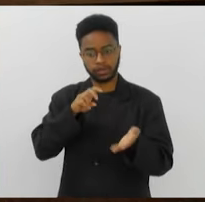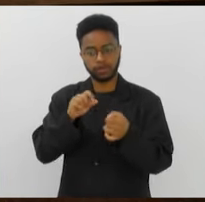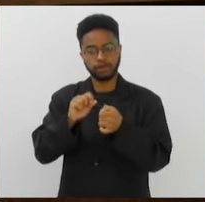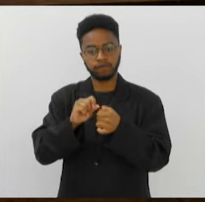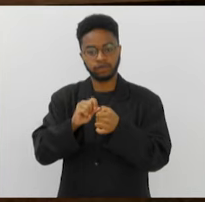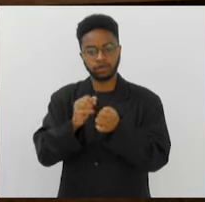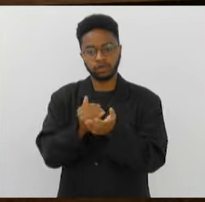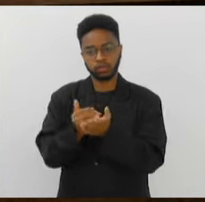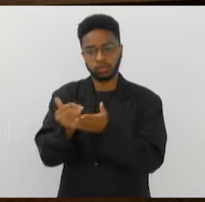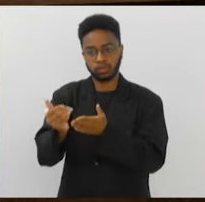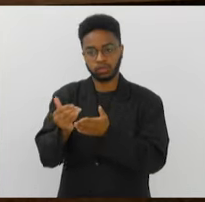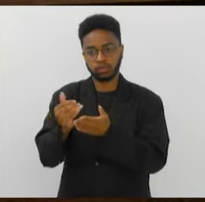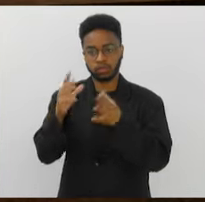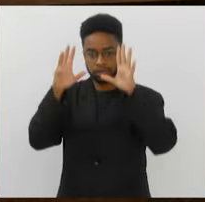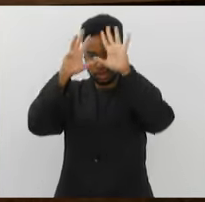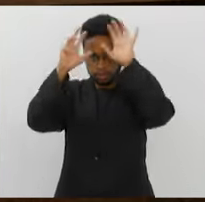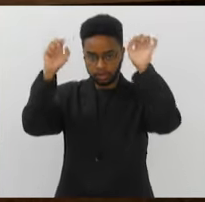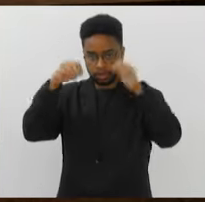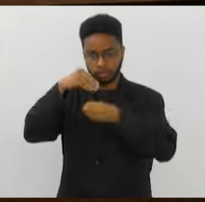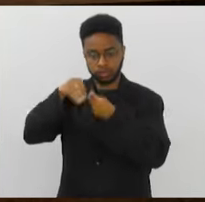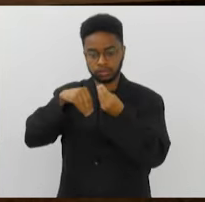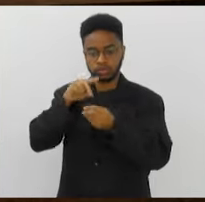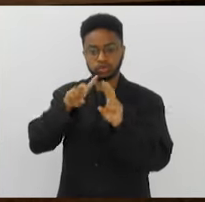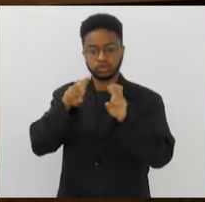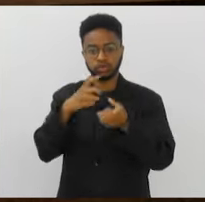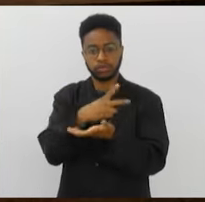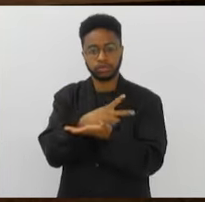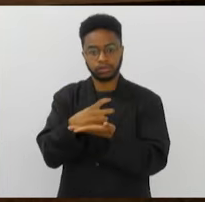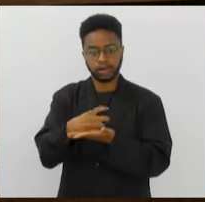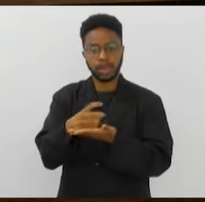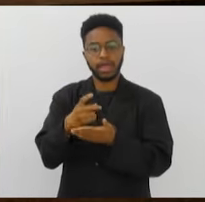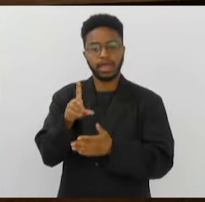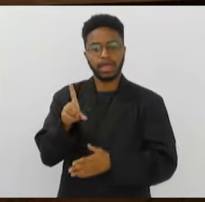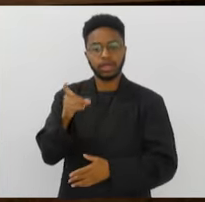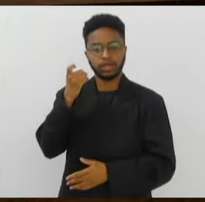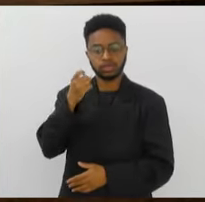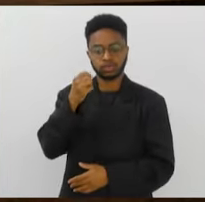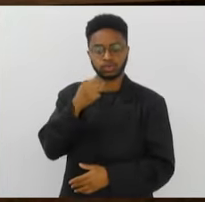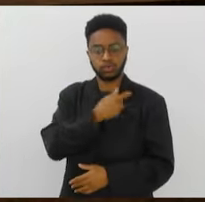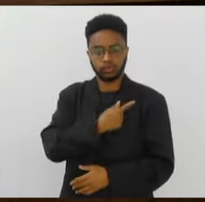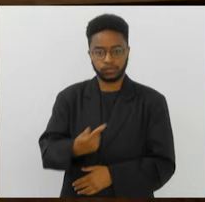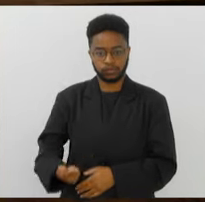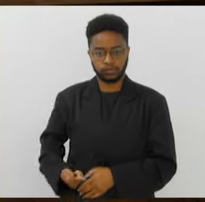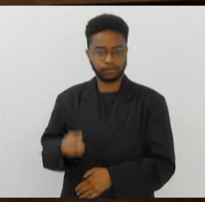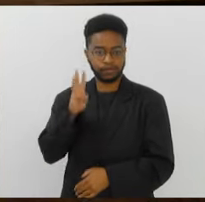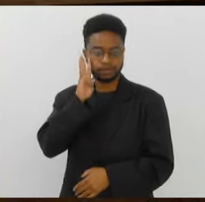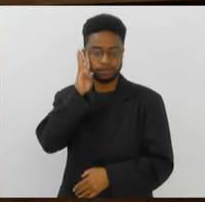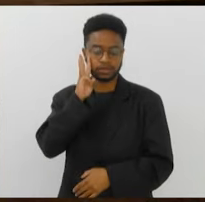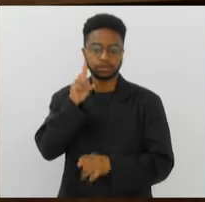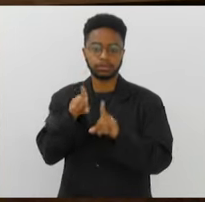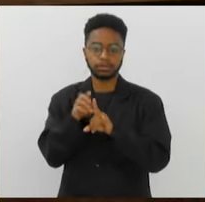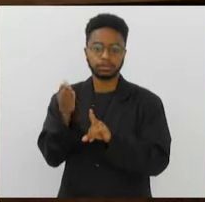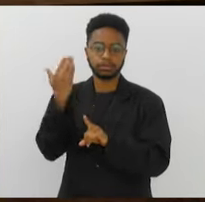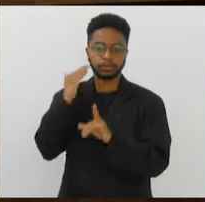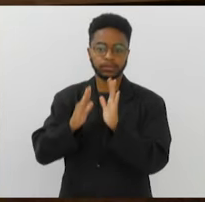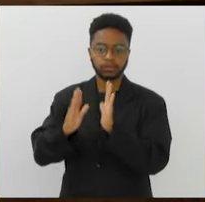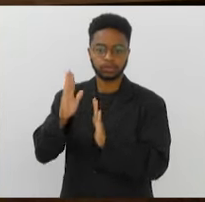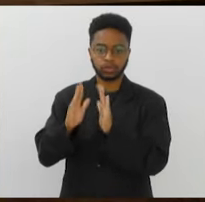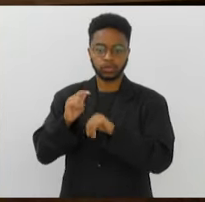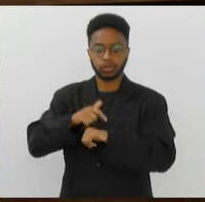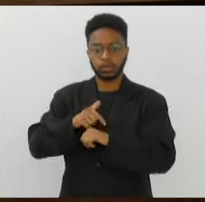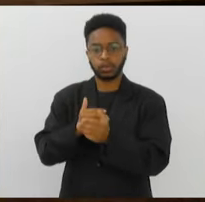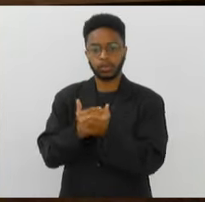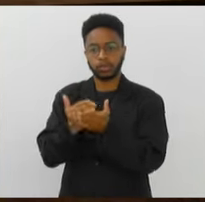do Tribunal Misto do impeachment do ex-governador Wilson Witzel. E, naquela época, ao iniciar